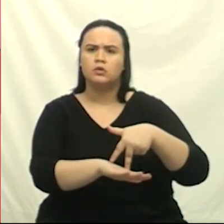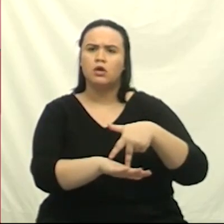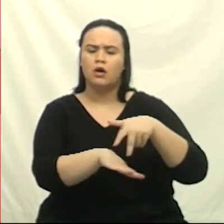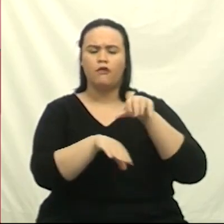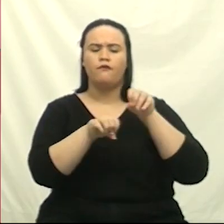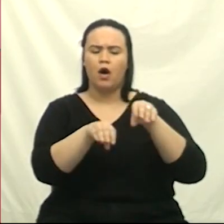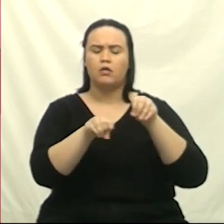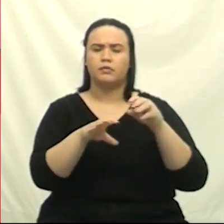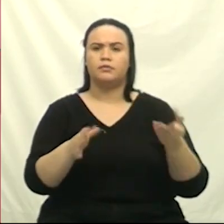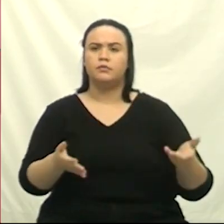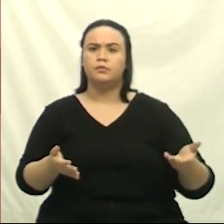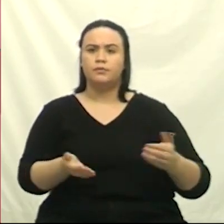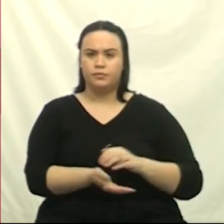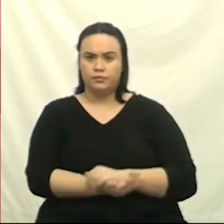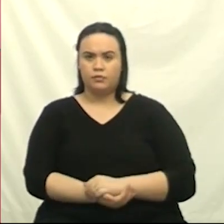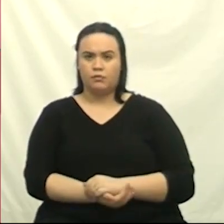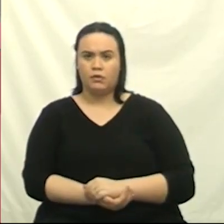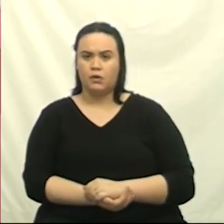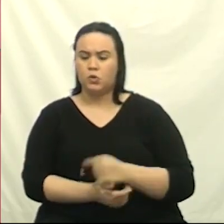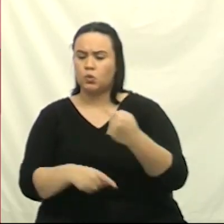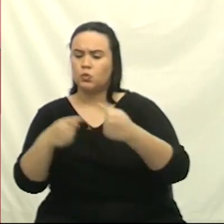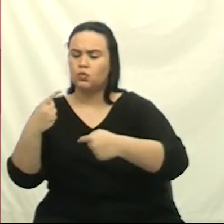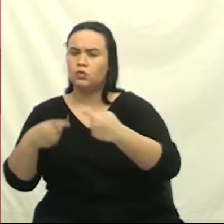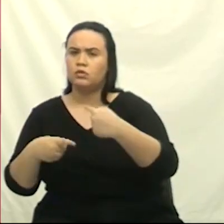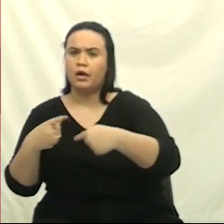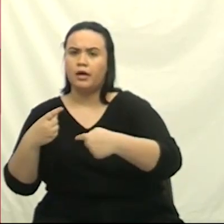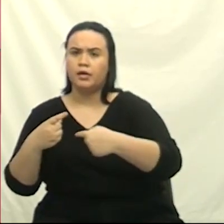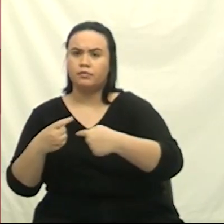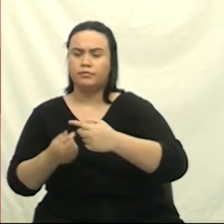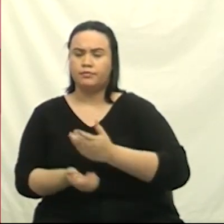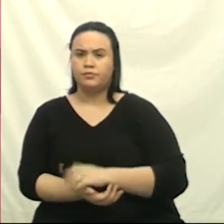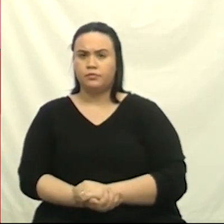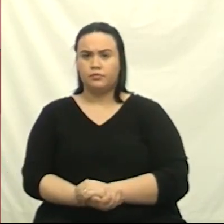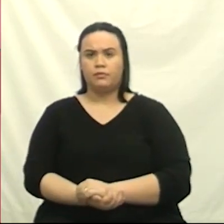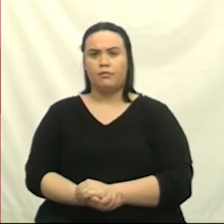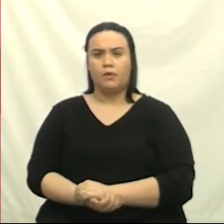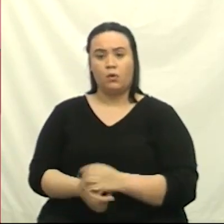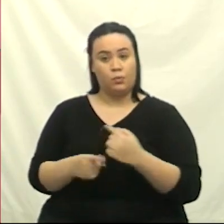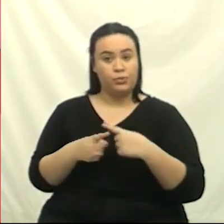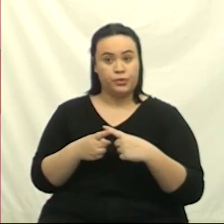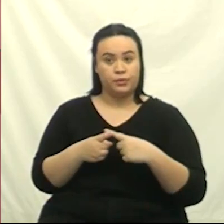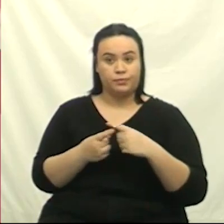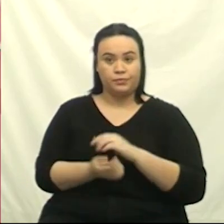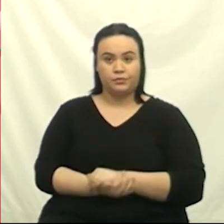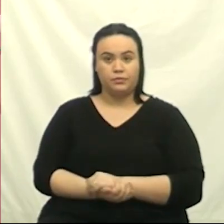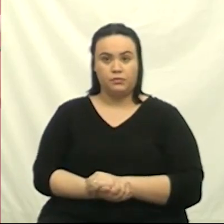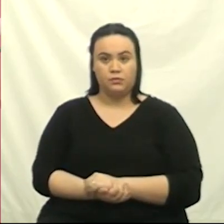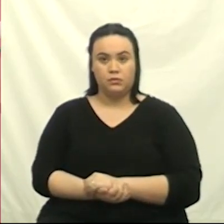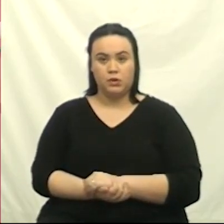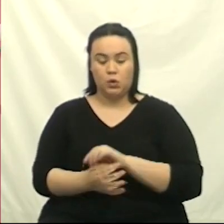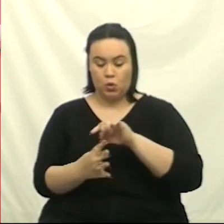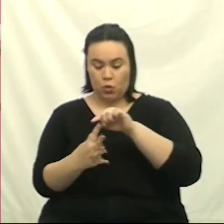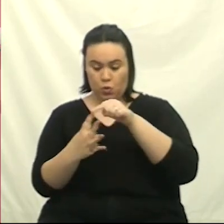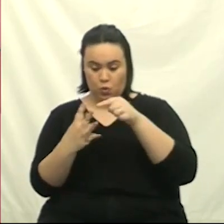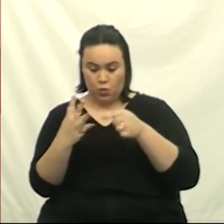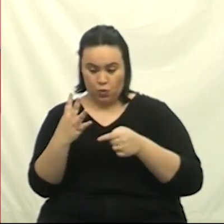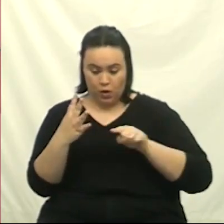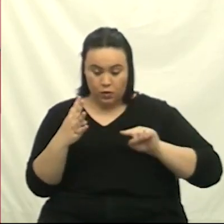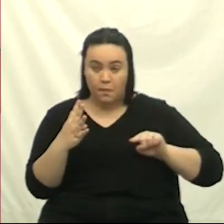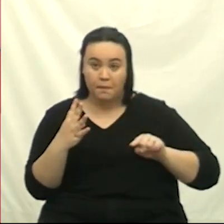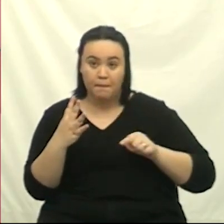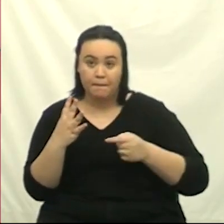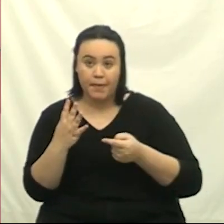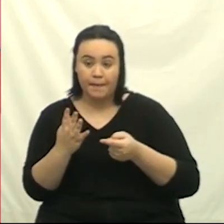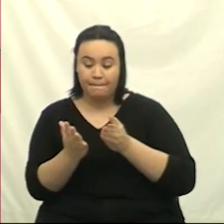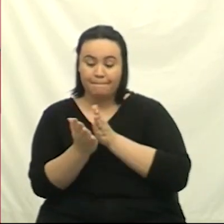educação faça discussões para além desse ambiente porque de fato entre os 4 mil servidores metade